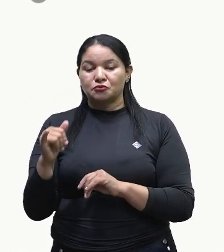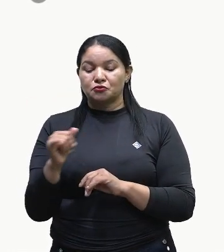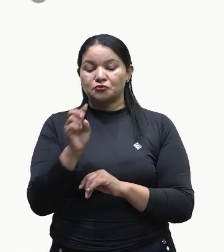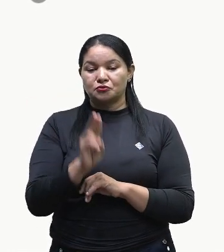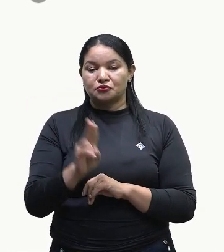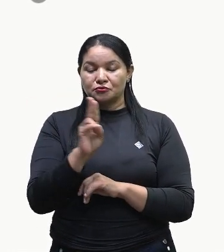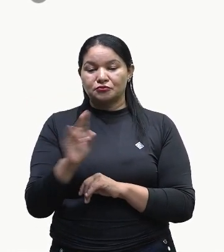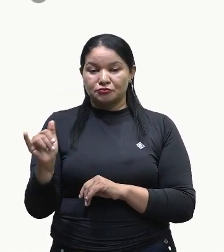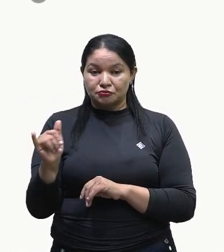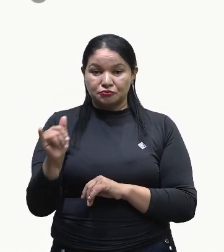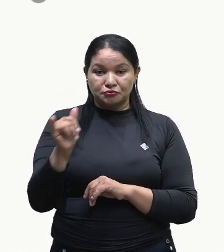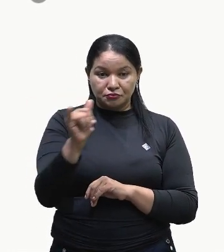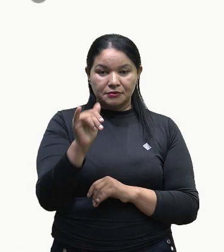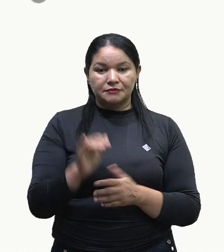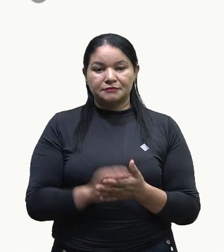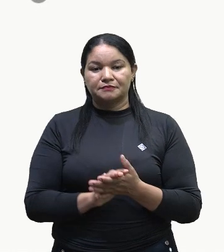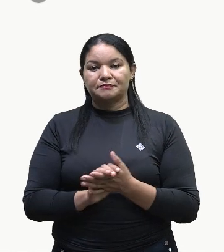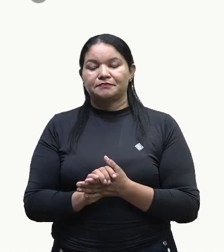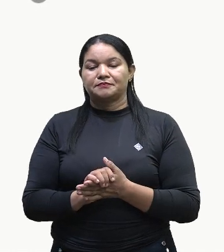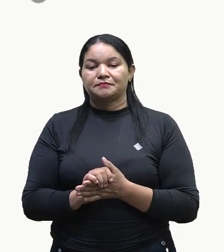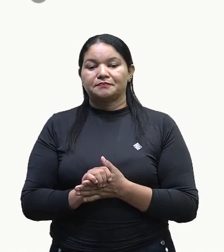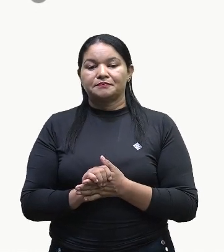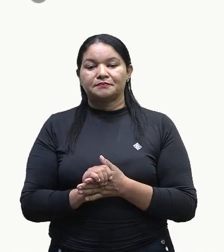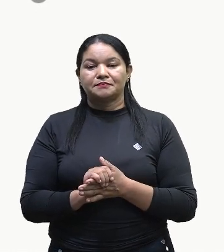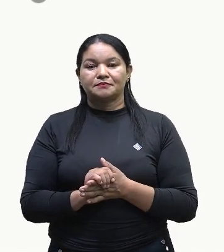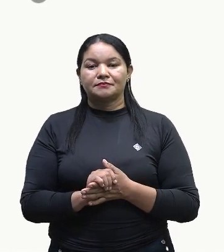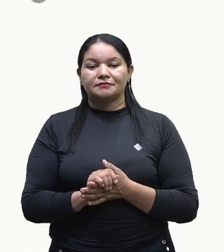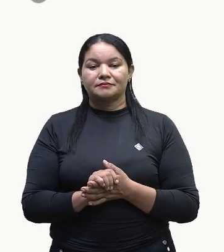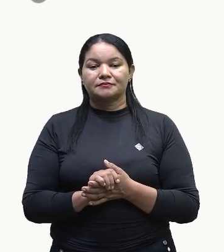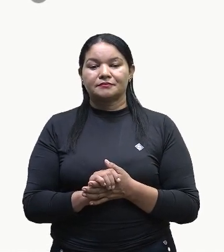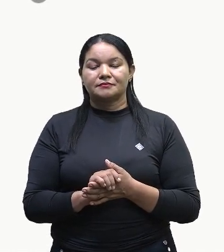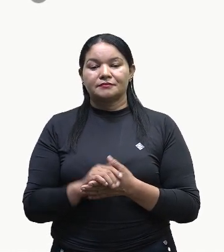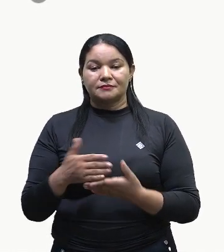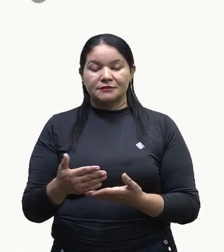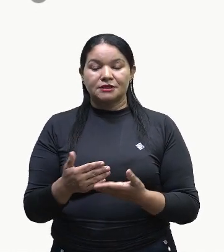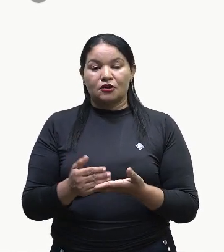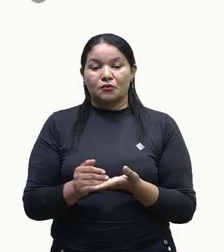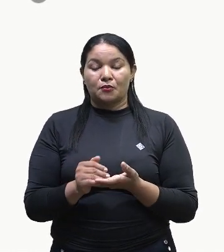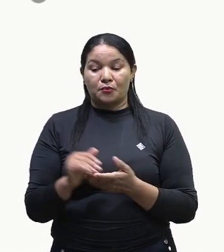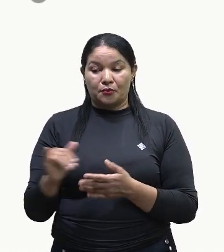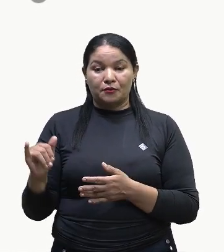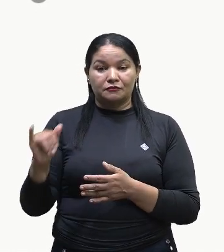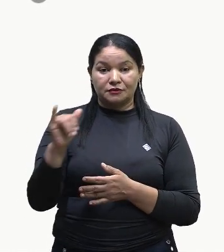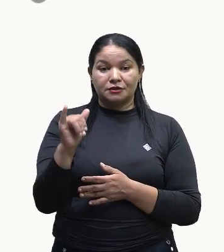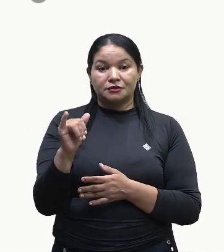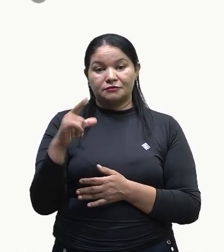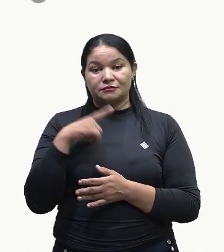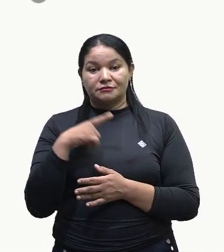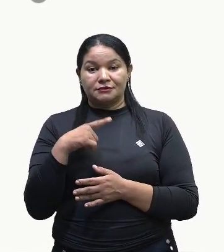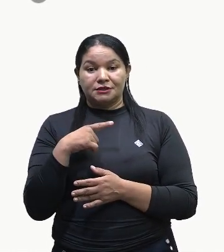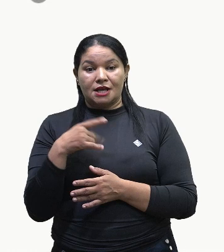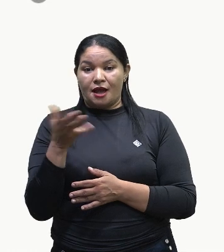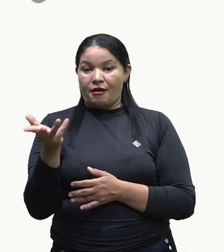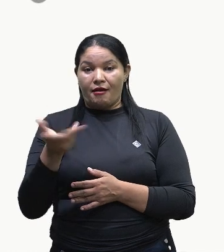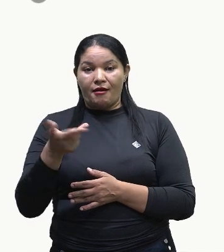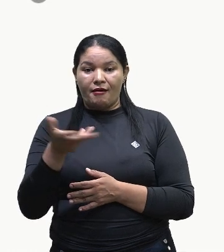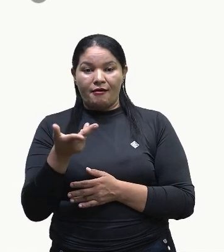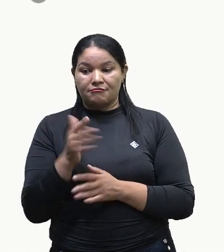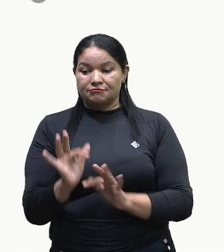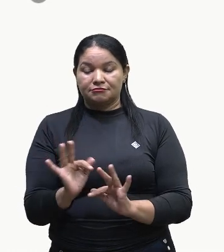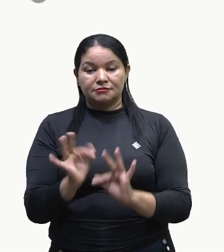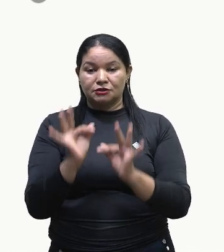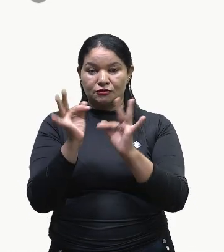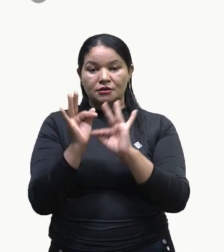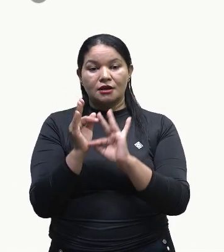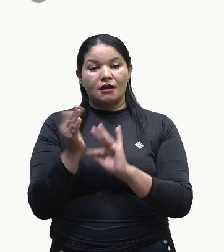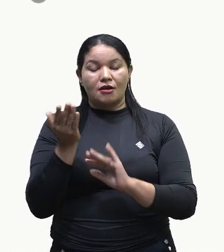distantes entre eles. Então, o avião, por ter toda uma tecnologia mais rápida, ele consegue fazer essa